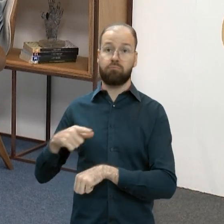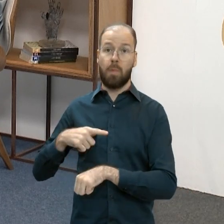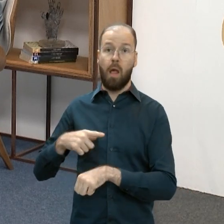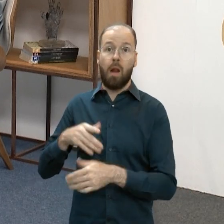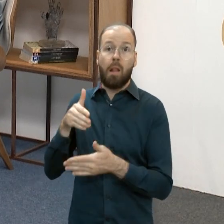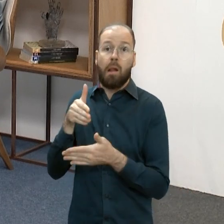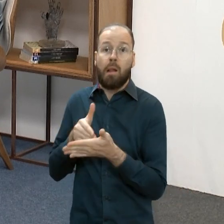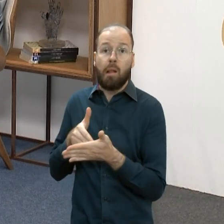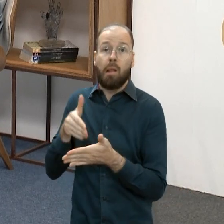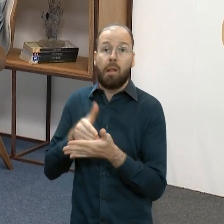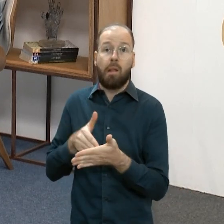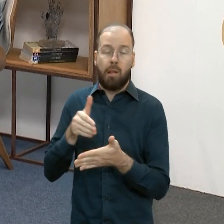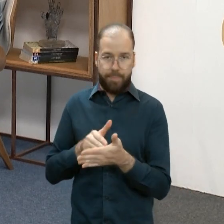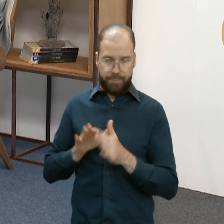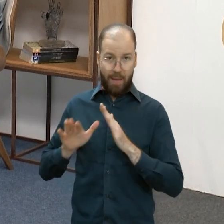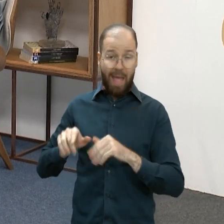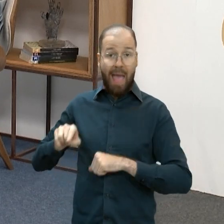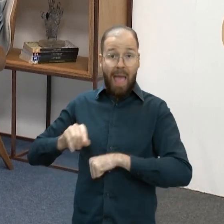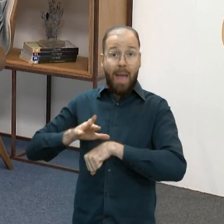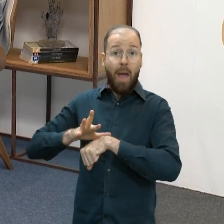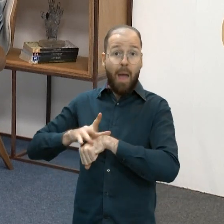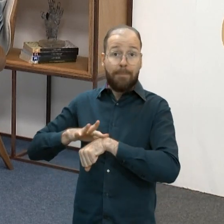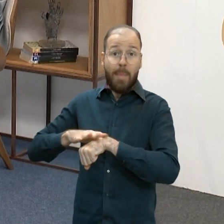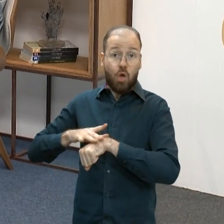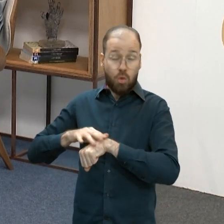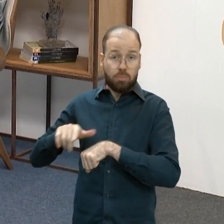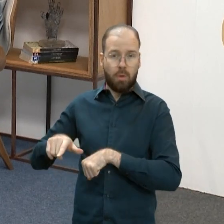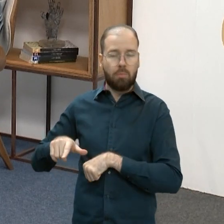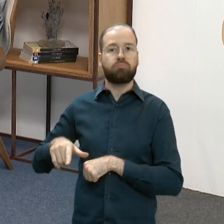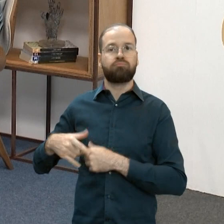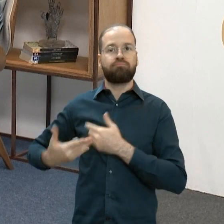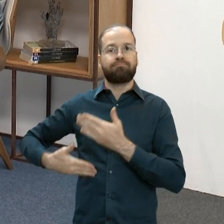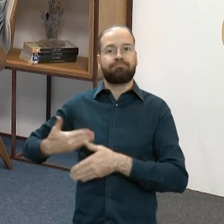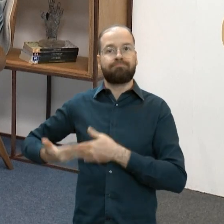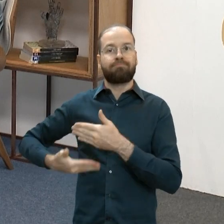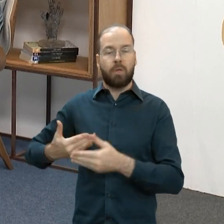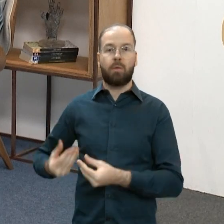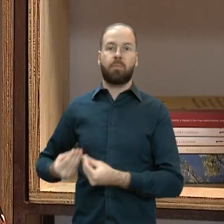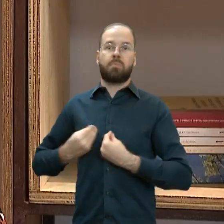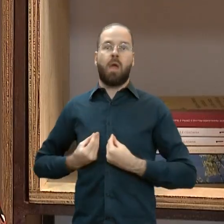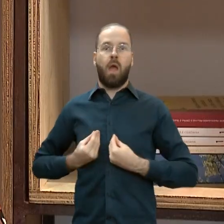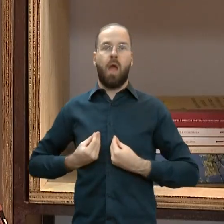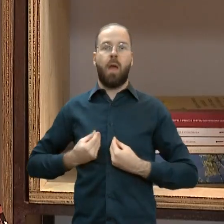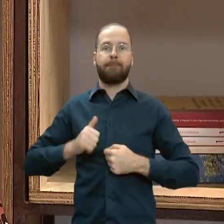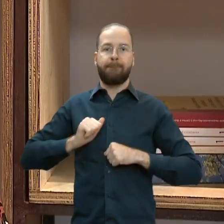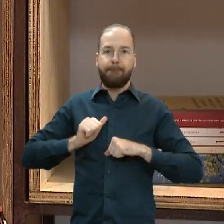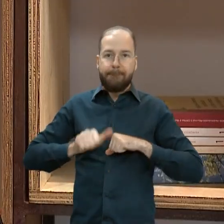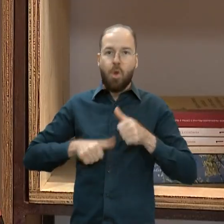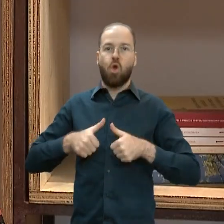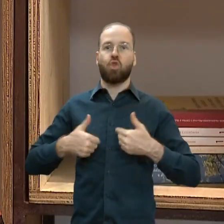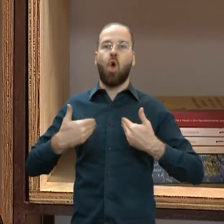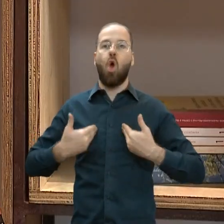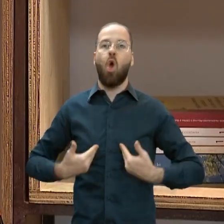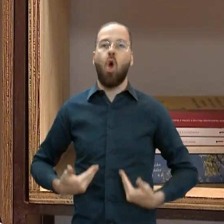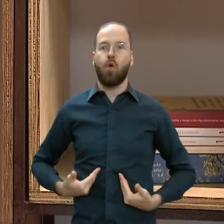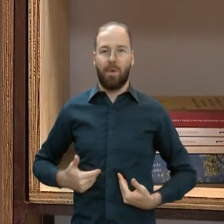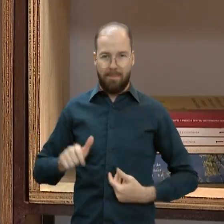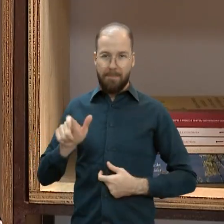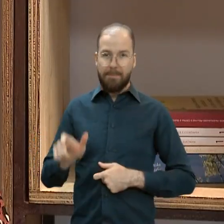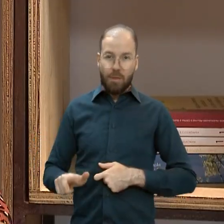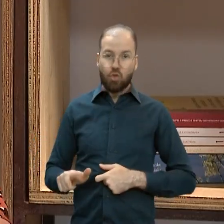doença, no decorrer que essa patologia ela transcorre, ela vai trazendo modificações nesse corpo dessa